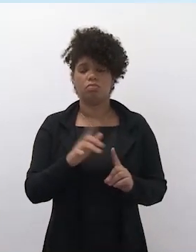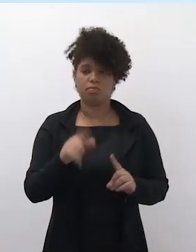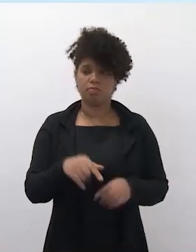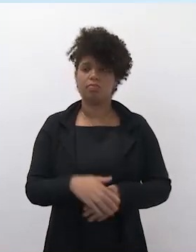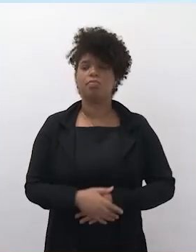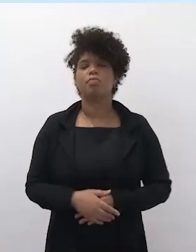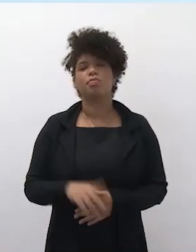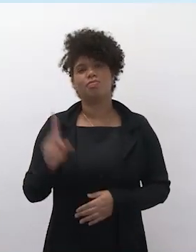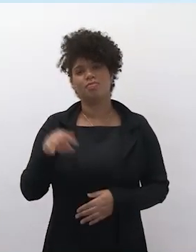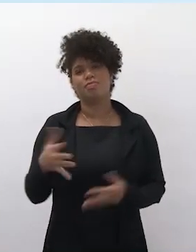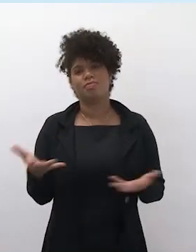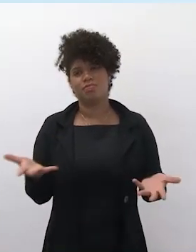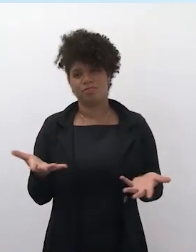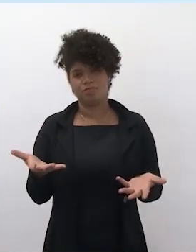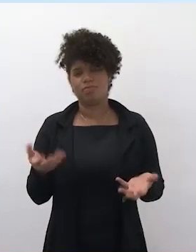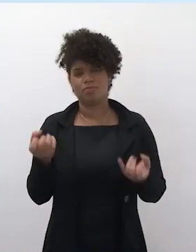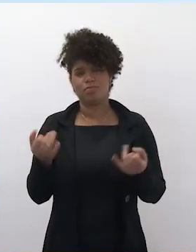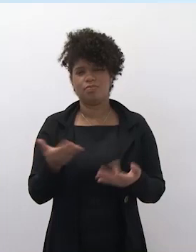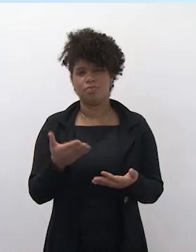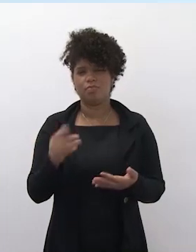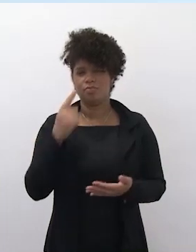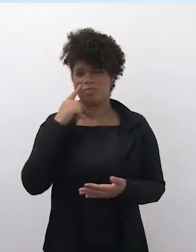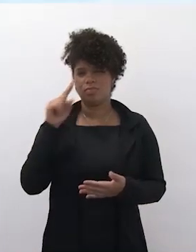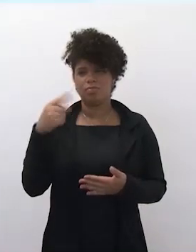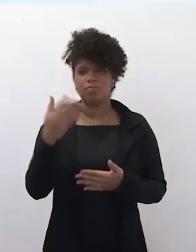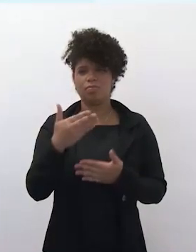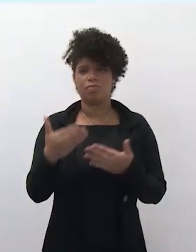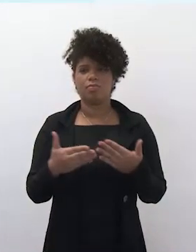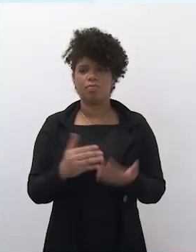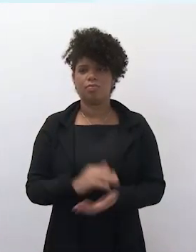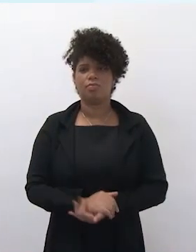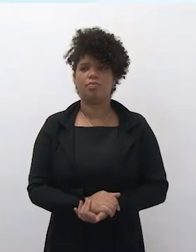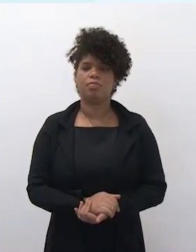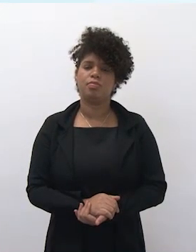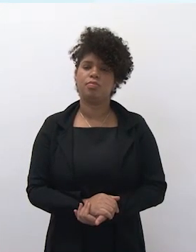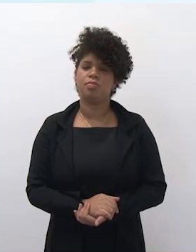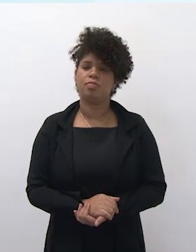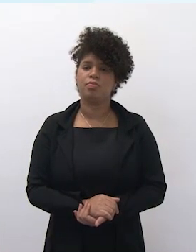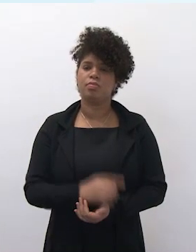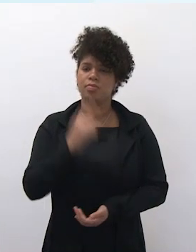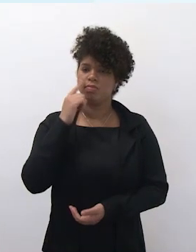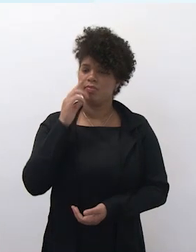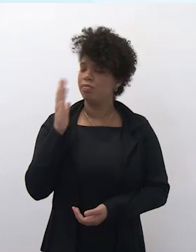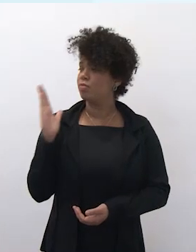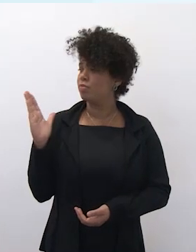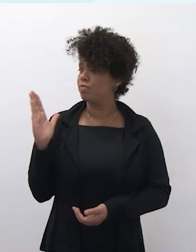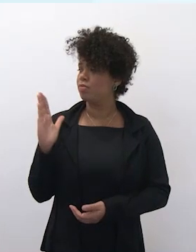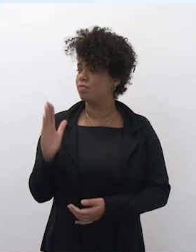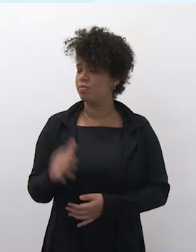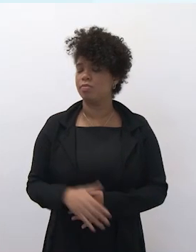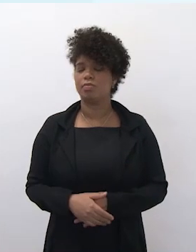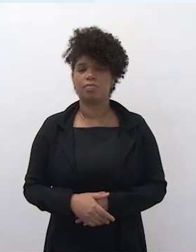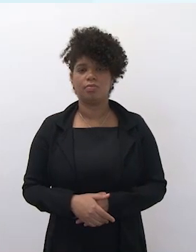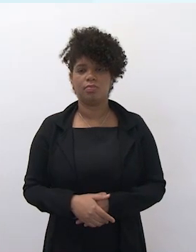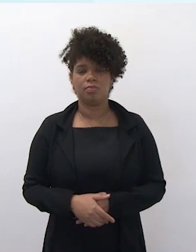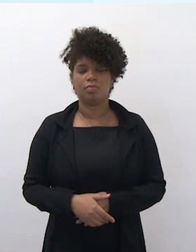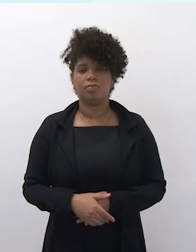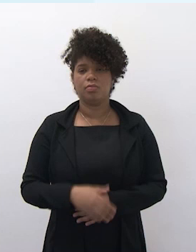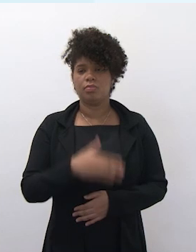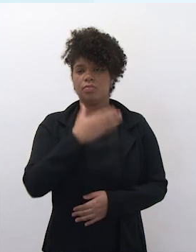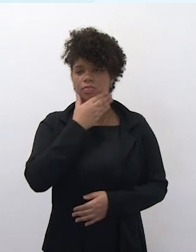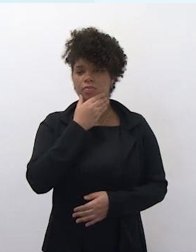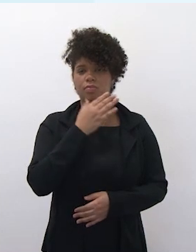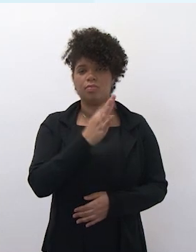é isso que eu vou falar agora, tá bom? Então próximo slide, por favor. Olha lá, esse rapaz aí, né?